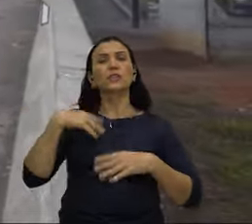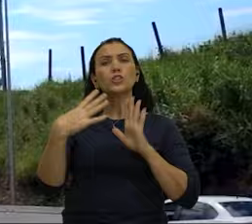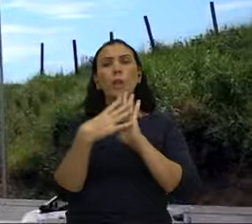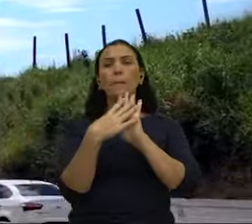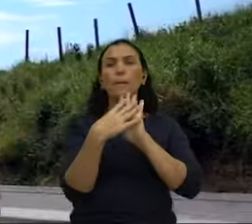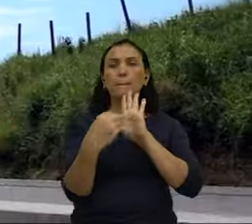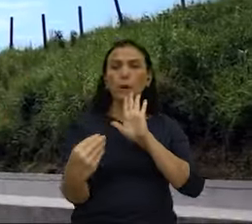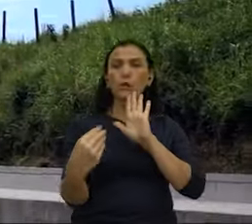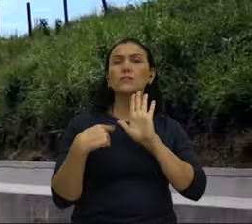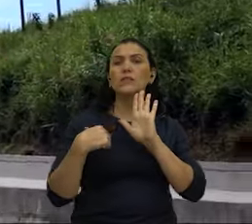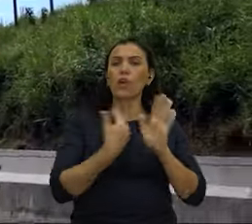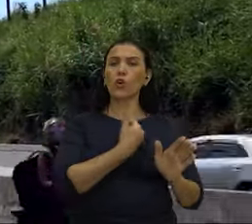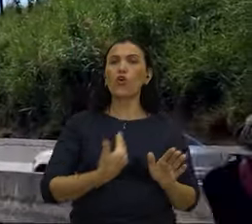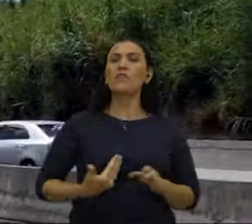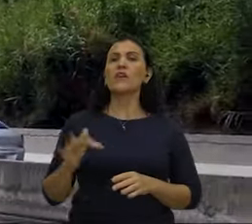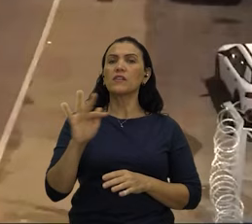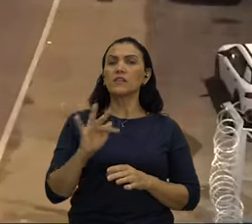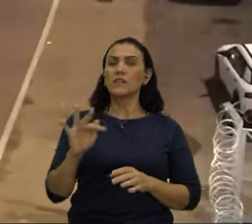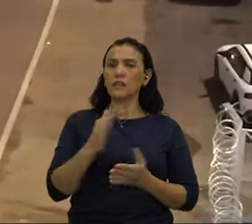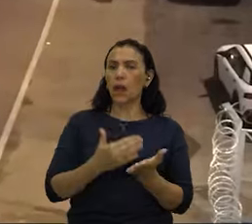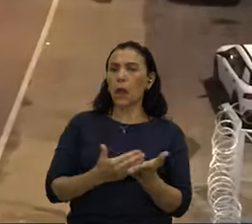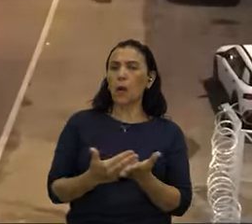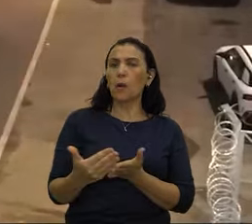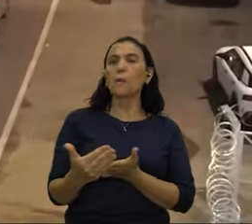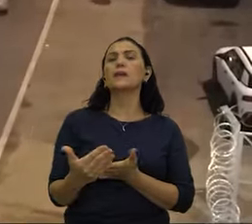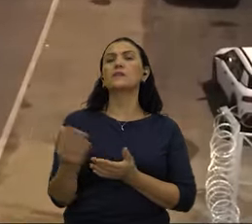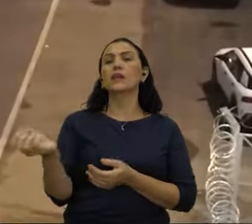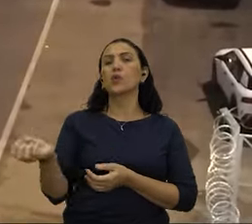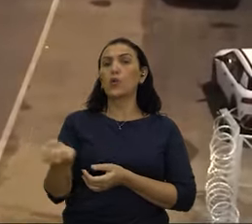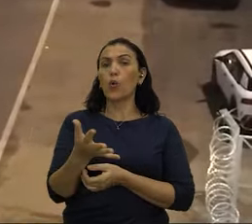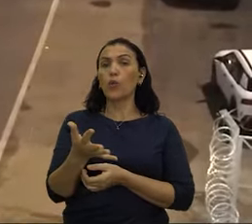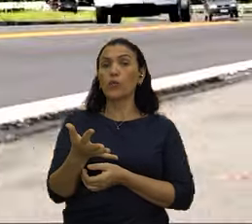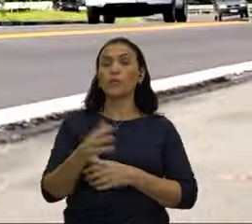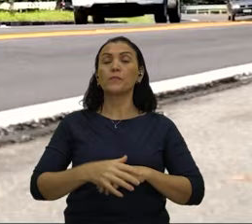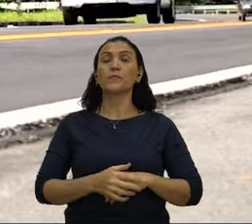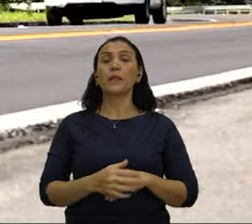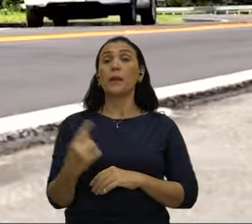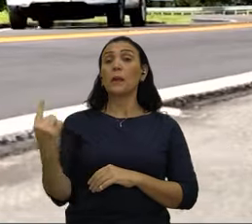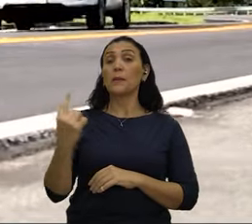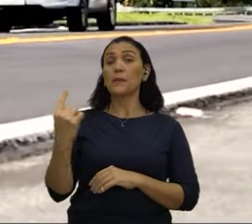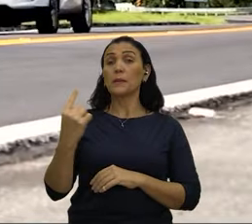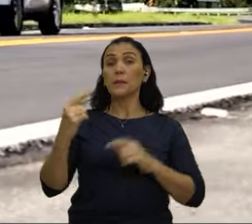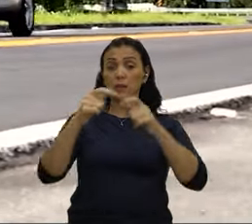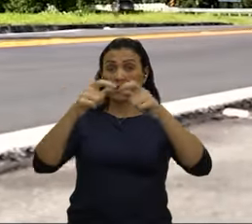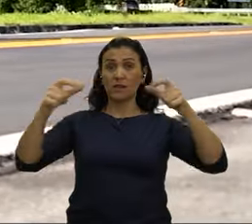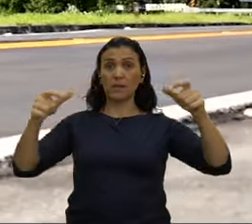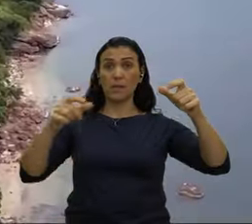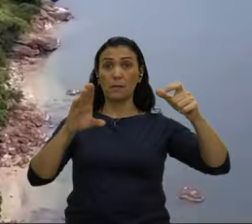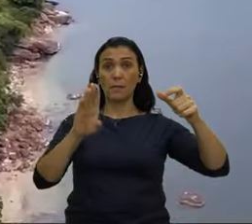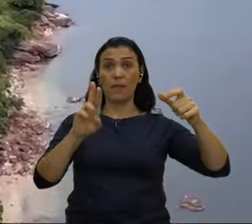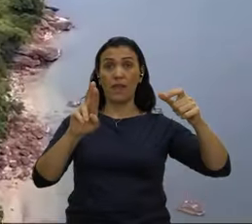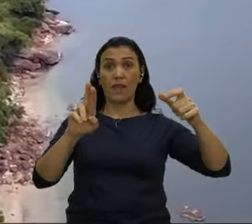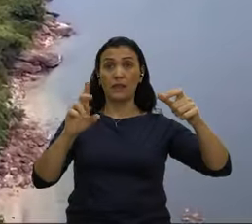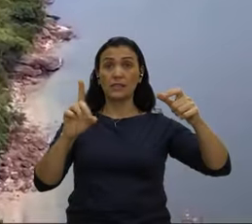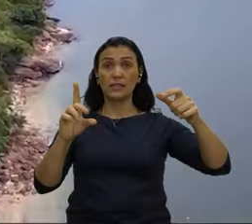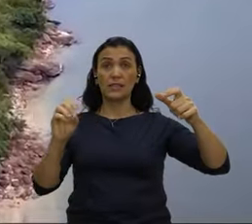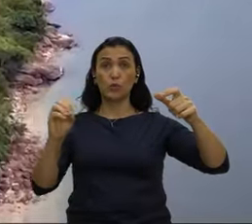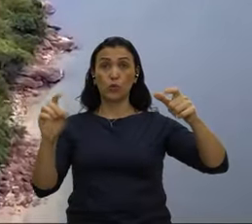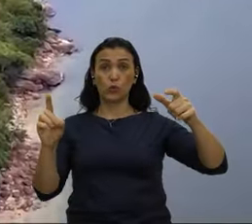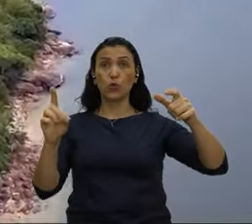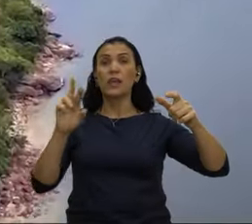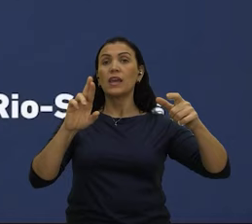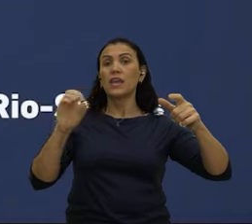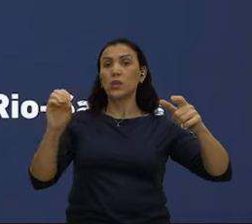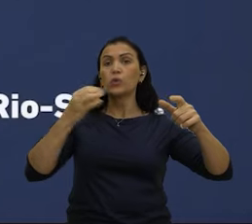de pedágio é uma aposta do governo federal para novas concessões. O primeiro foi instalado lá na BR-101, a